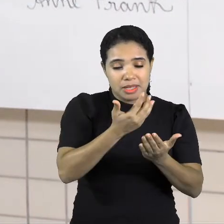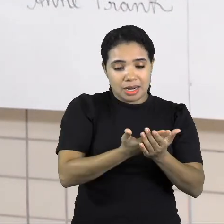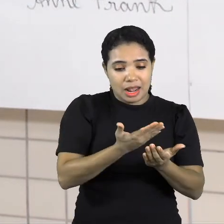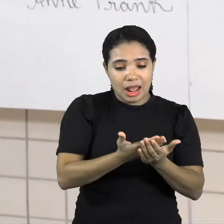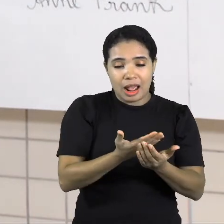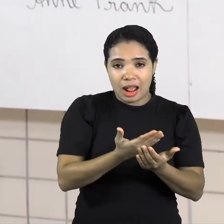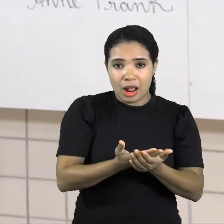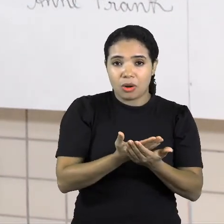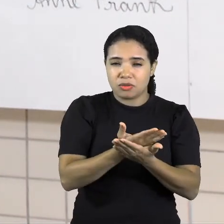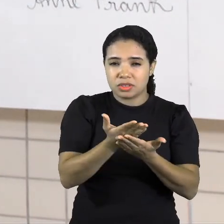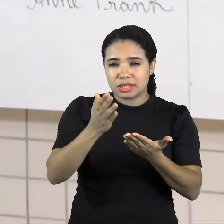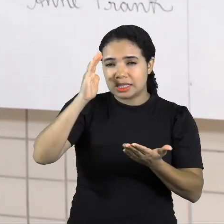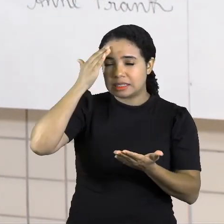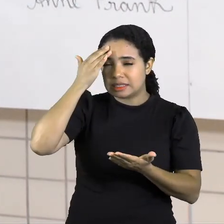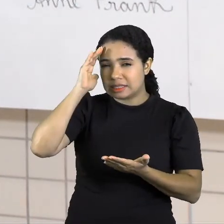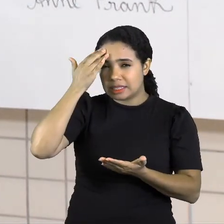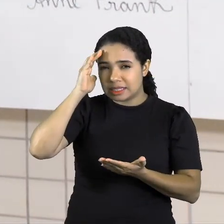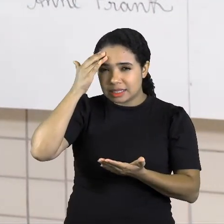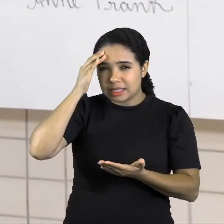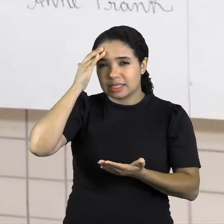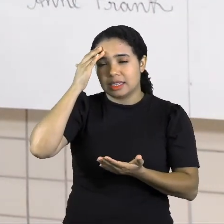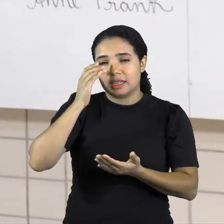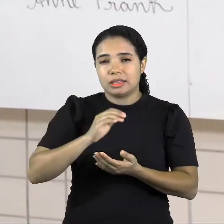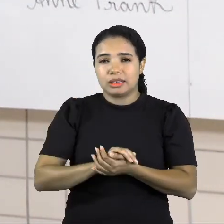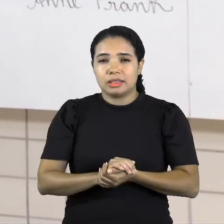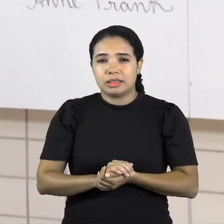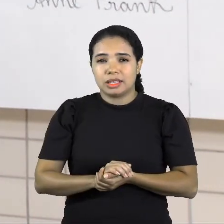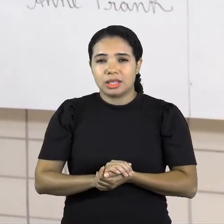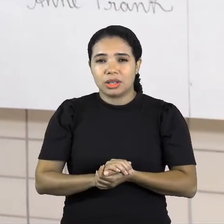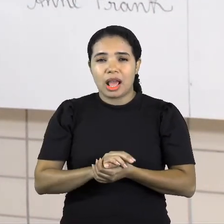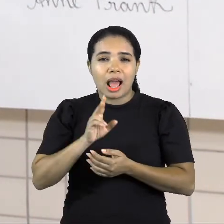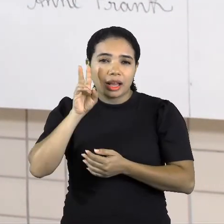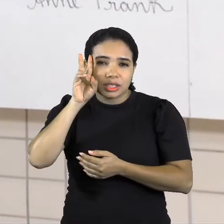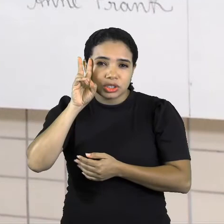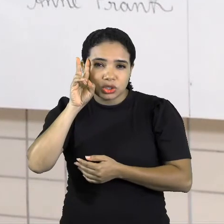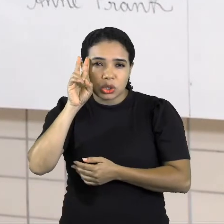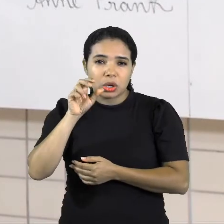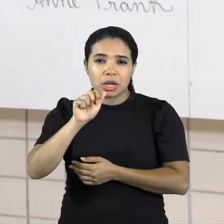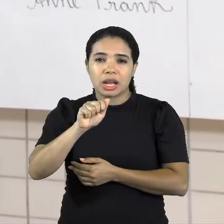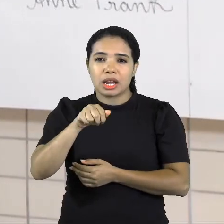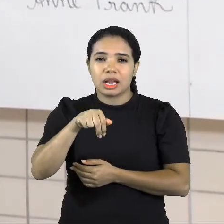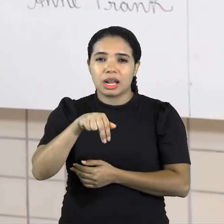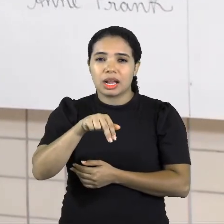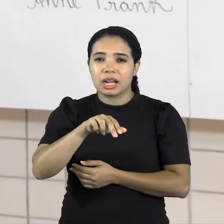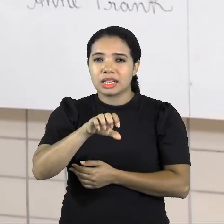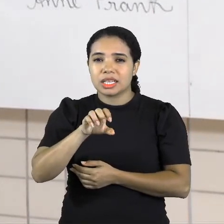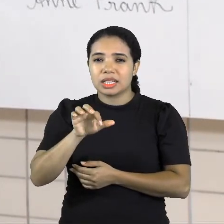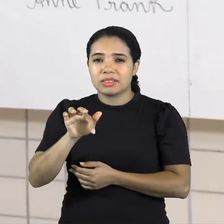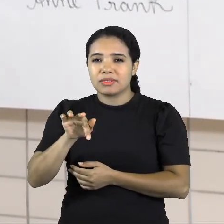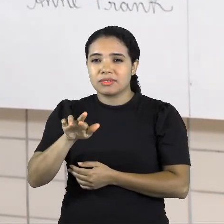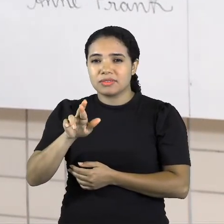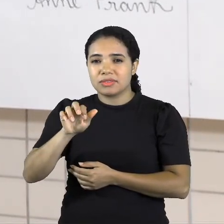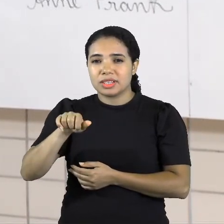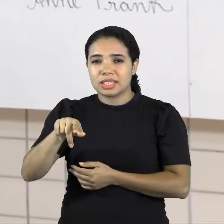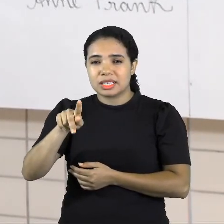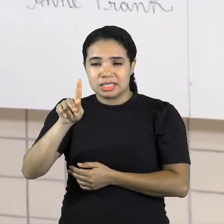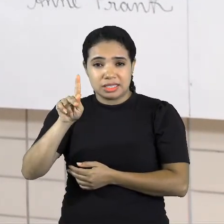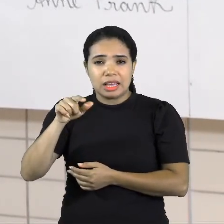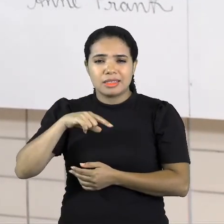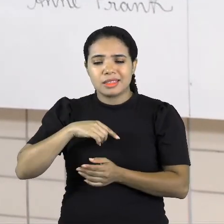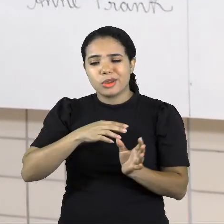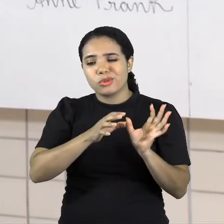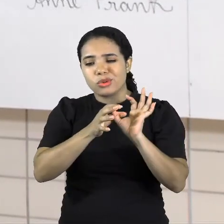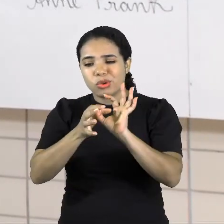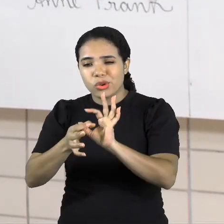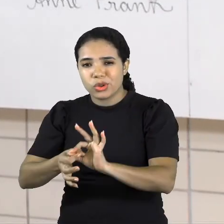é para vocês entenderem um pouquinho, né, da história de Anne Frank, que tem principalmente toda essa contextualização